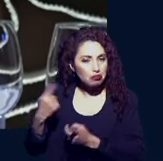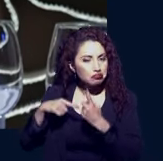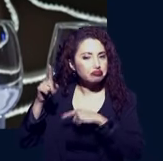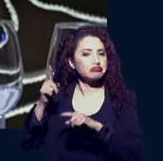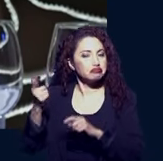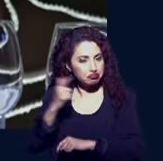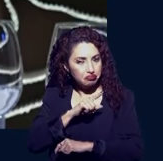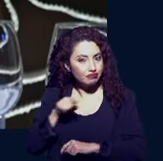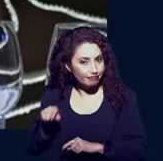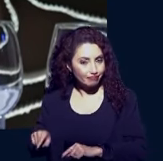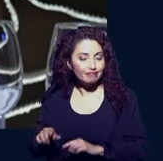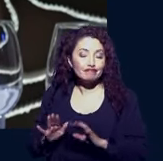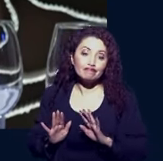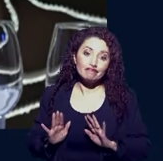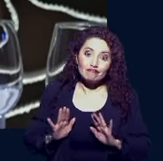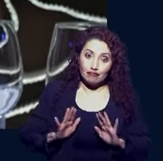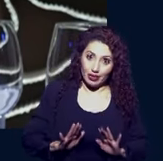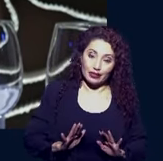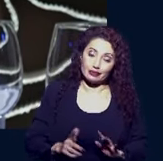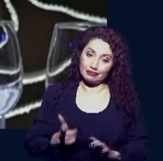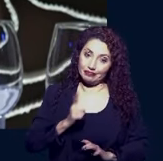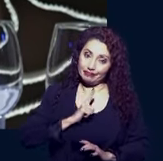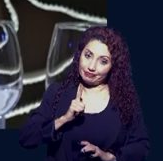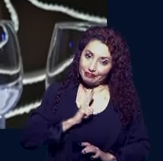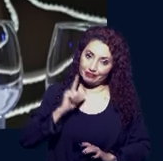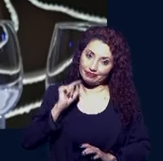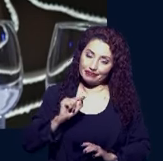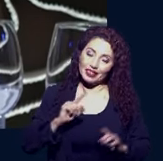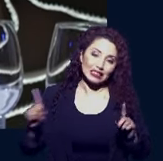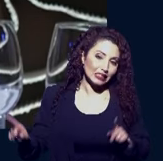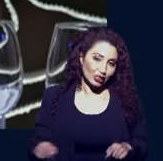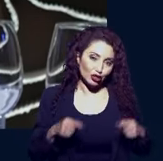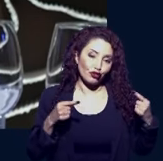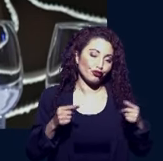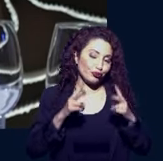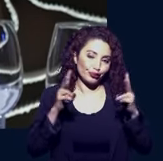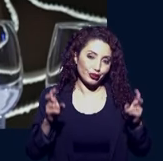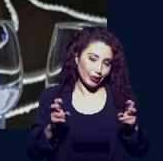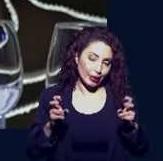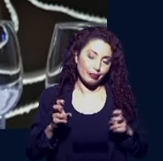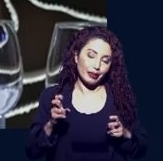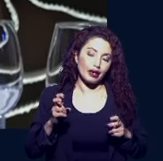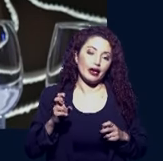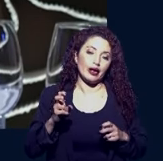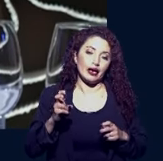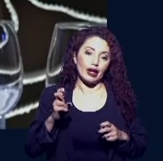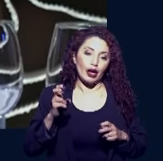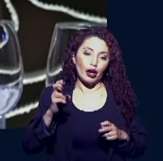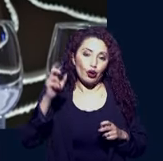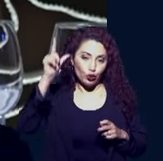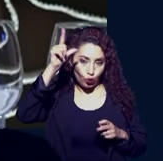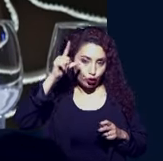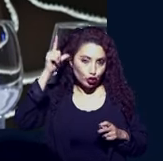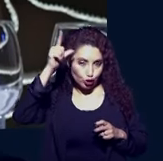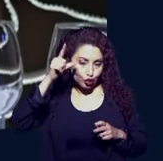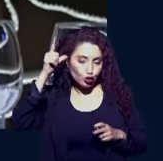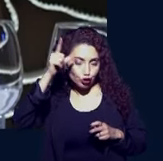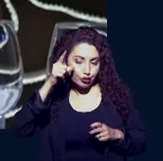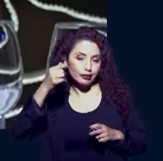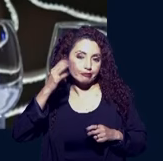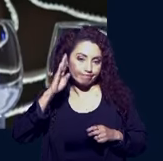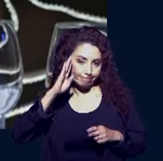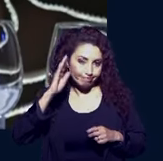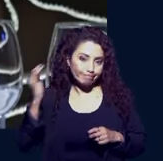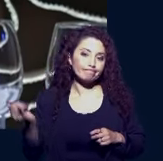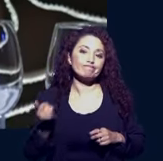né mas nós temos aí o desafio da logística que é fundamental porque se isso não tiver posto